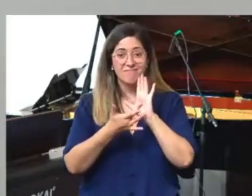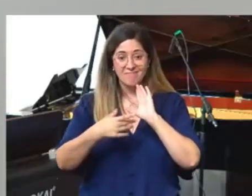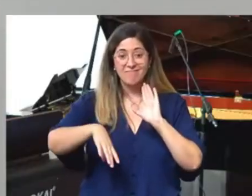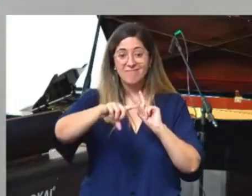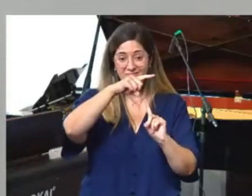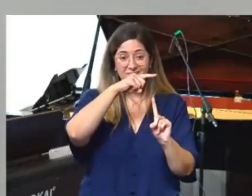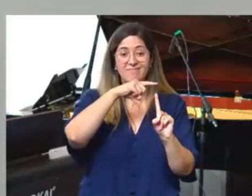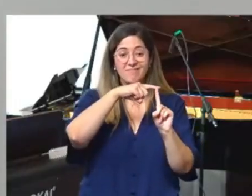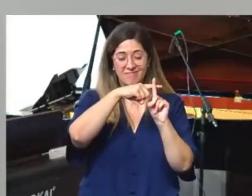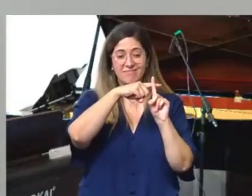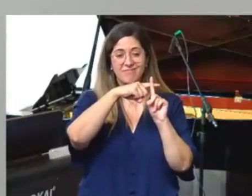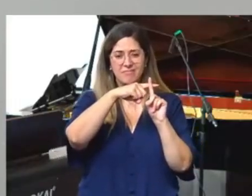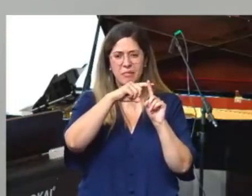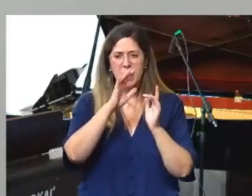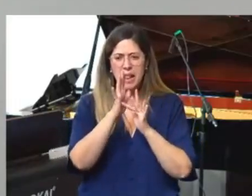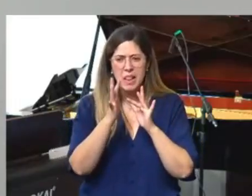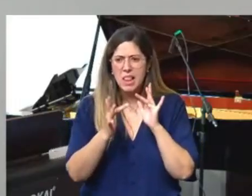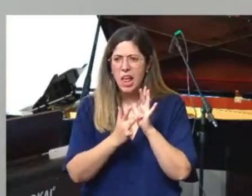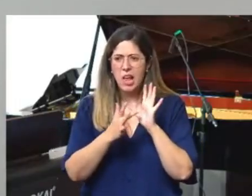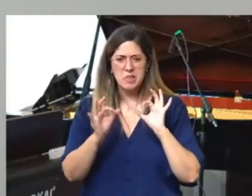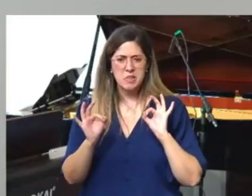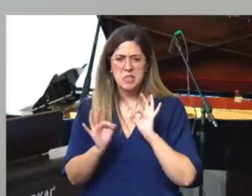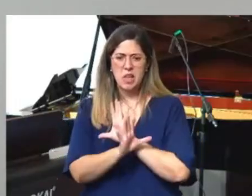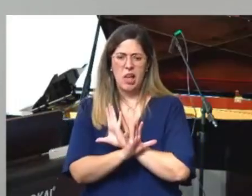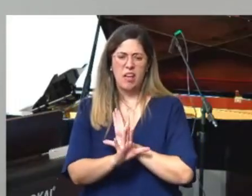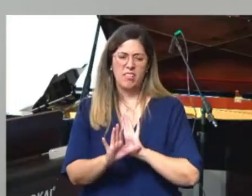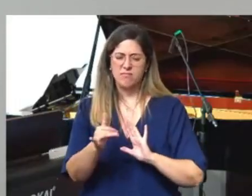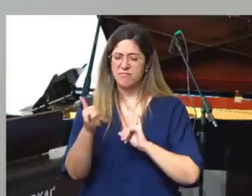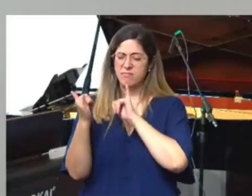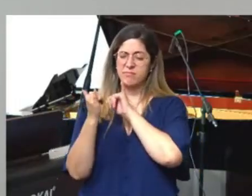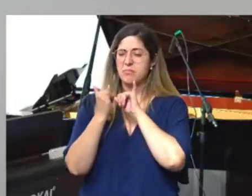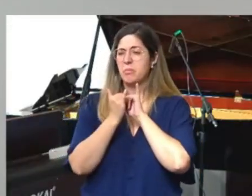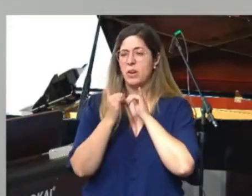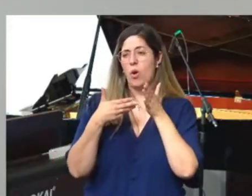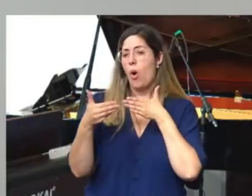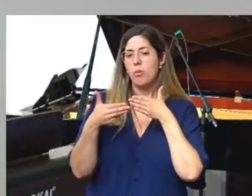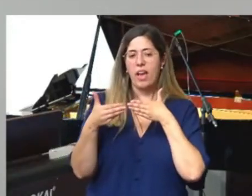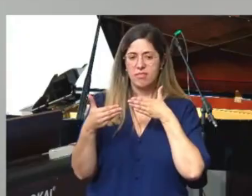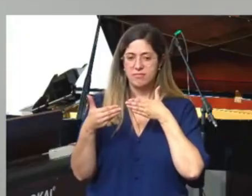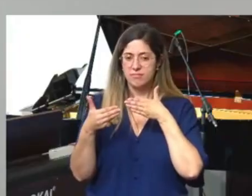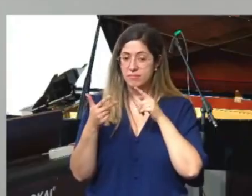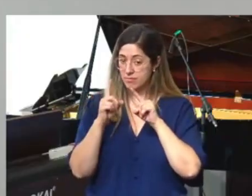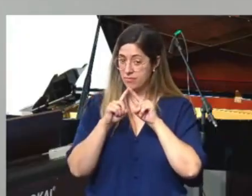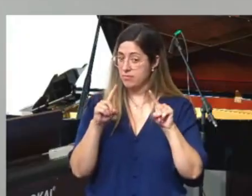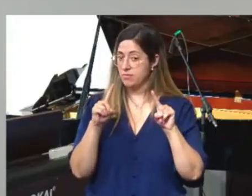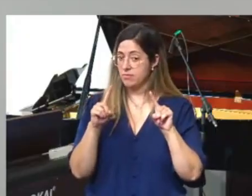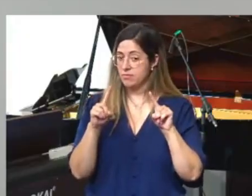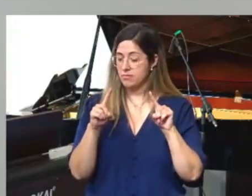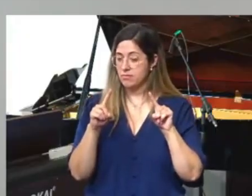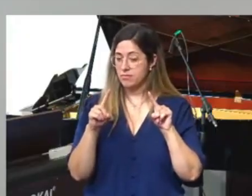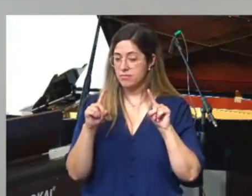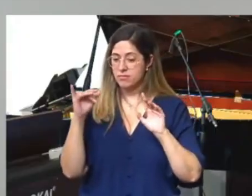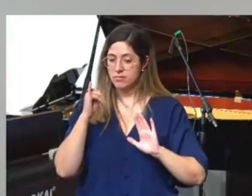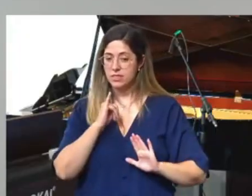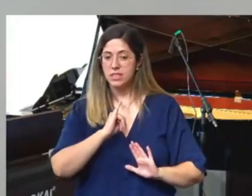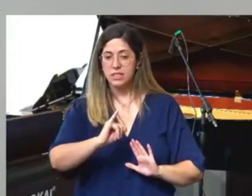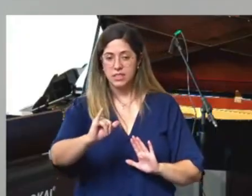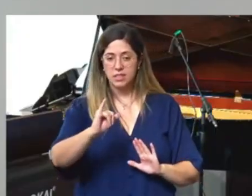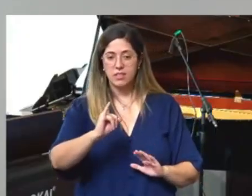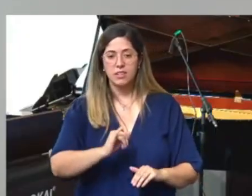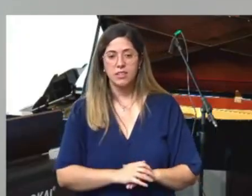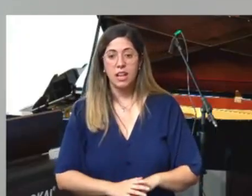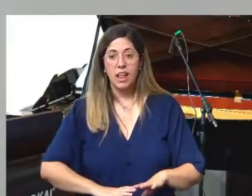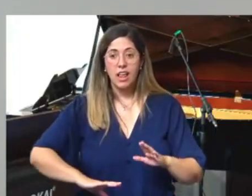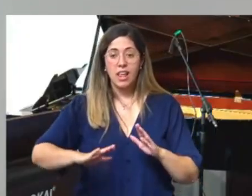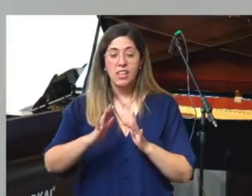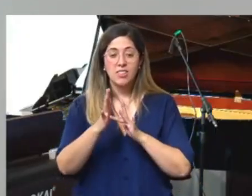Calvário. Mas a obra de Cristo não simplesmente perdoa pecados. O texto nos diz que a obra de